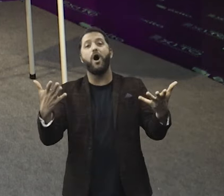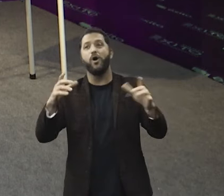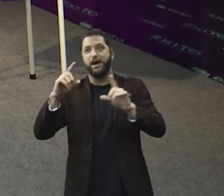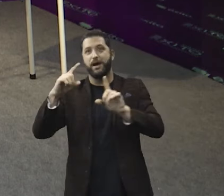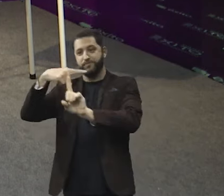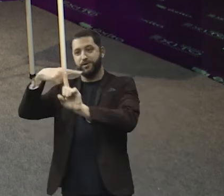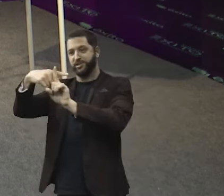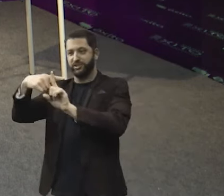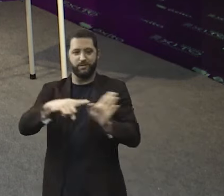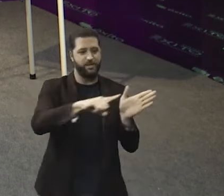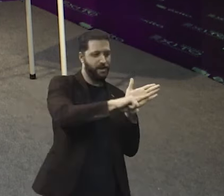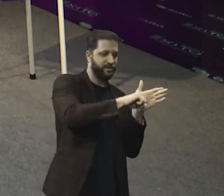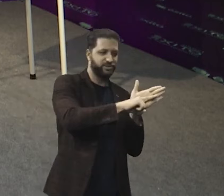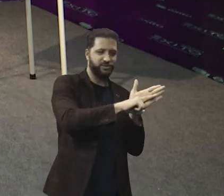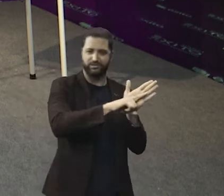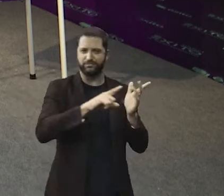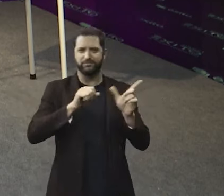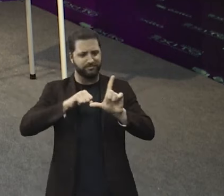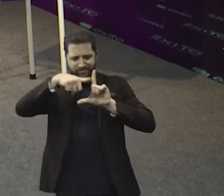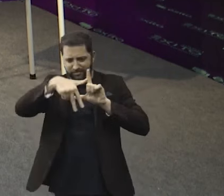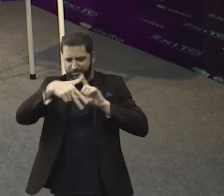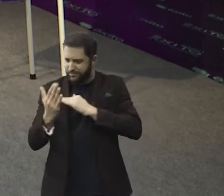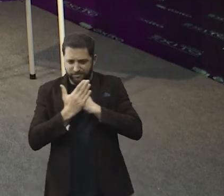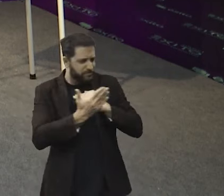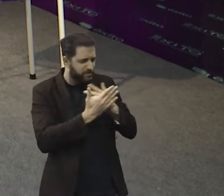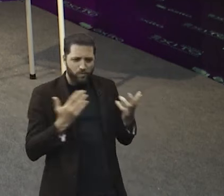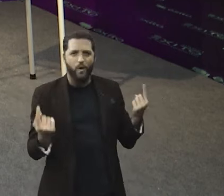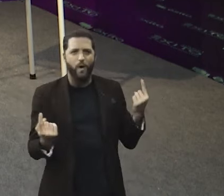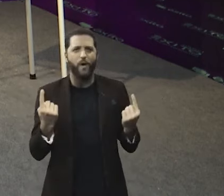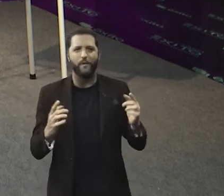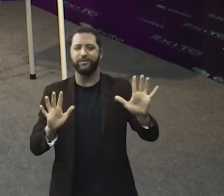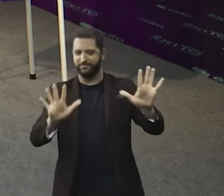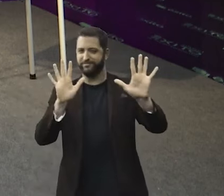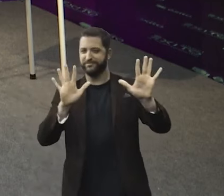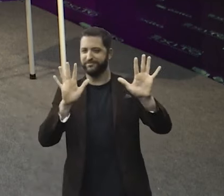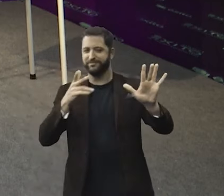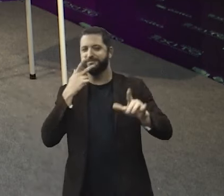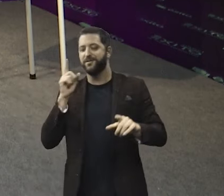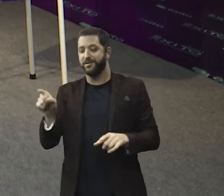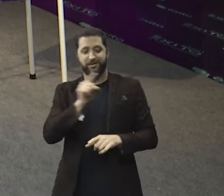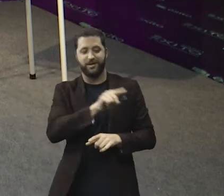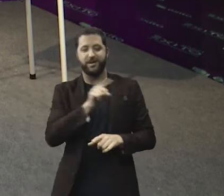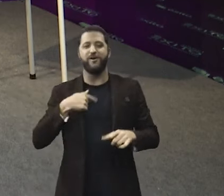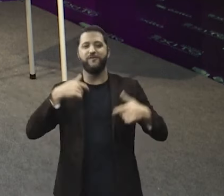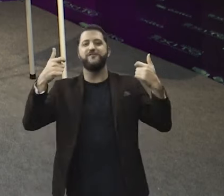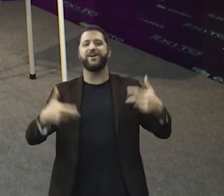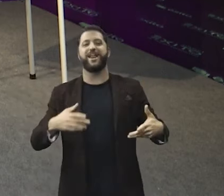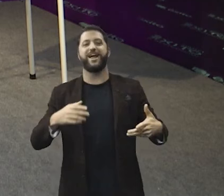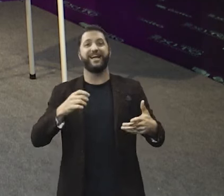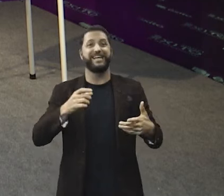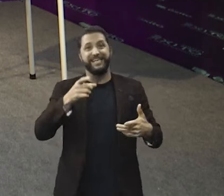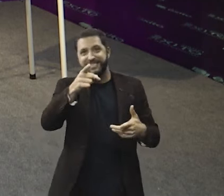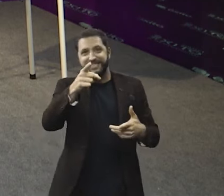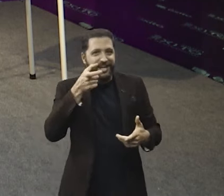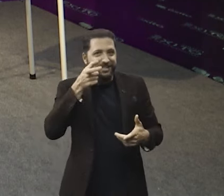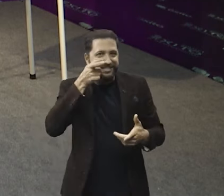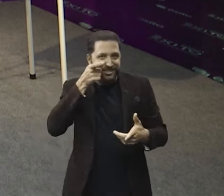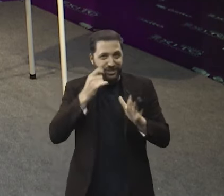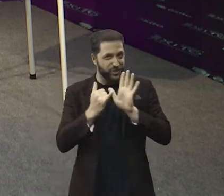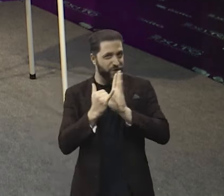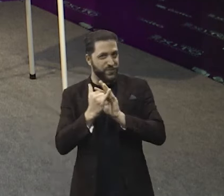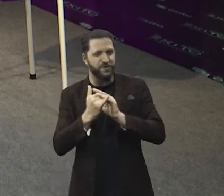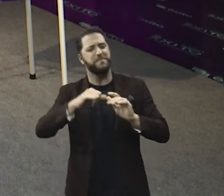vidas você quer saber tá animado Então olha só vem aqui comigo já vai você tiver aí no YouTube assistindo Já curte